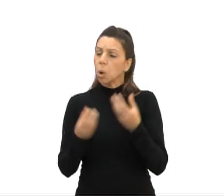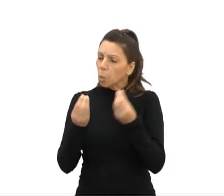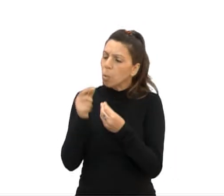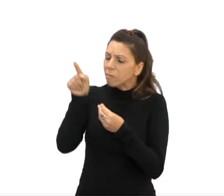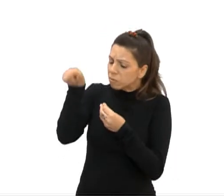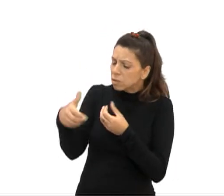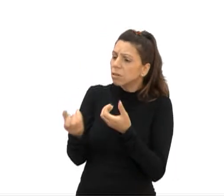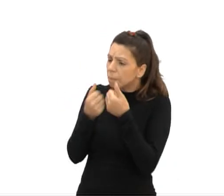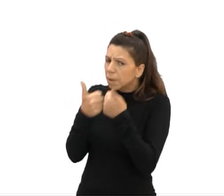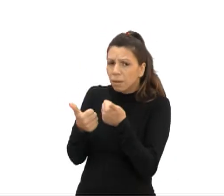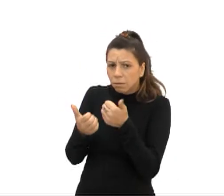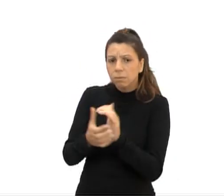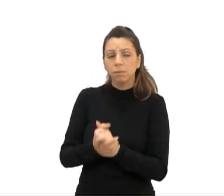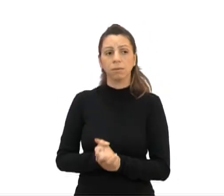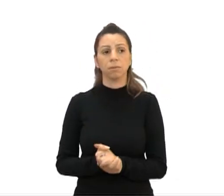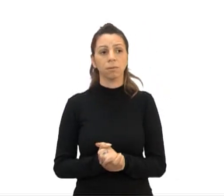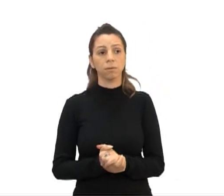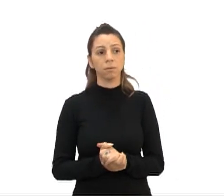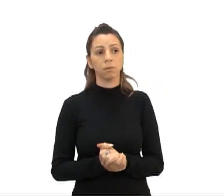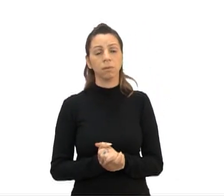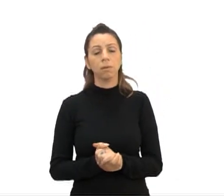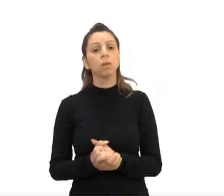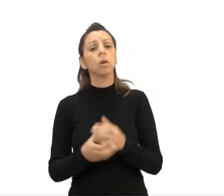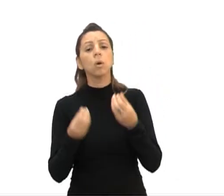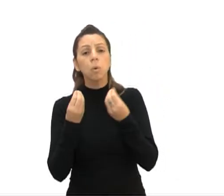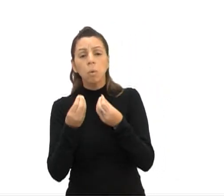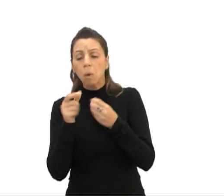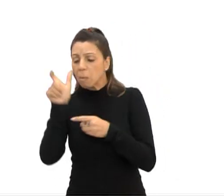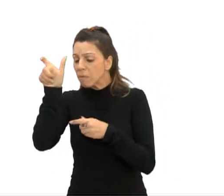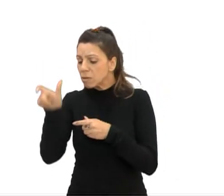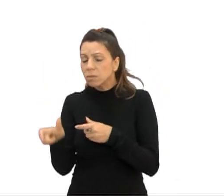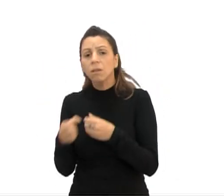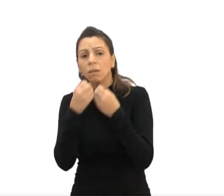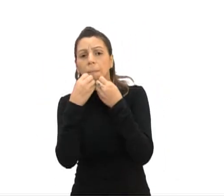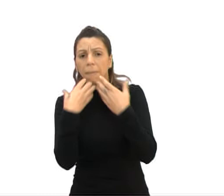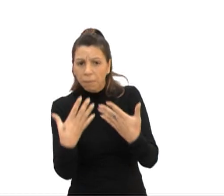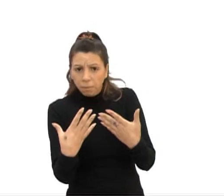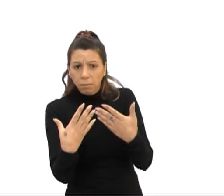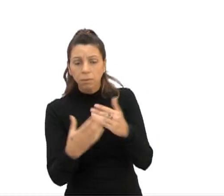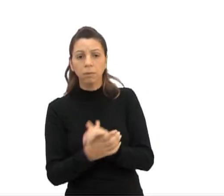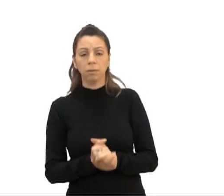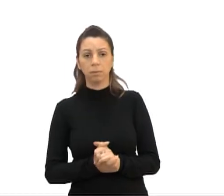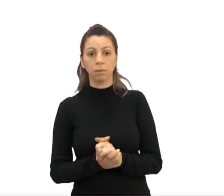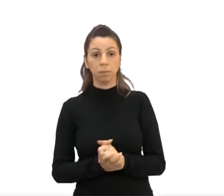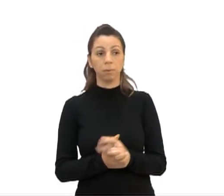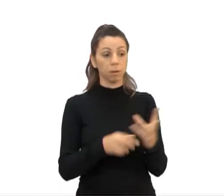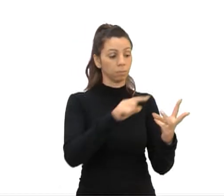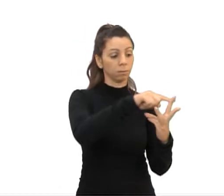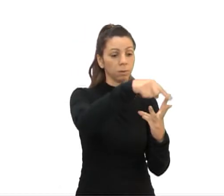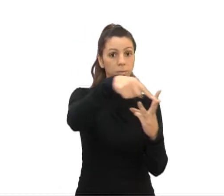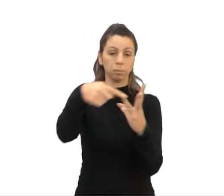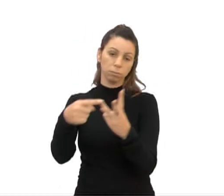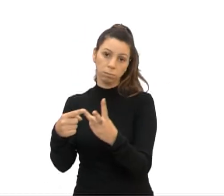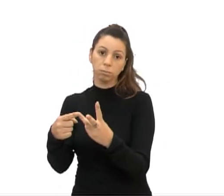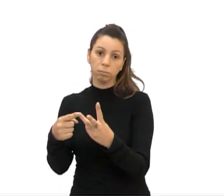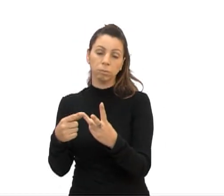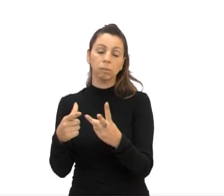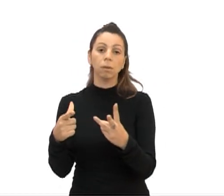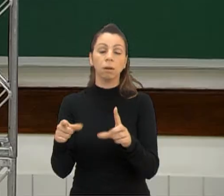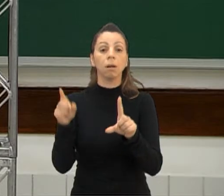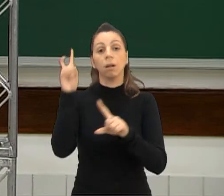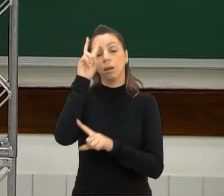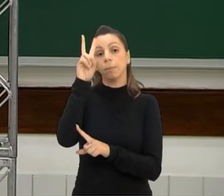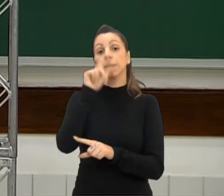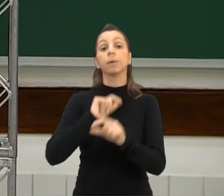está? Como está você? Como você está? Também, tá? Lembrando que há outras formas de